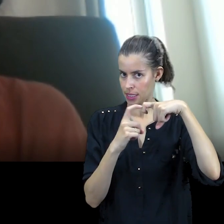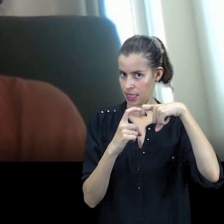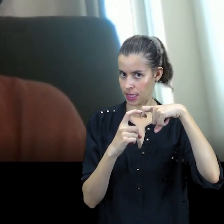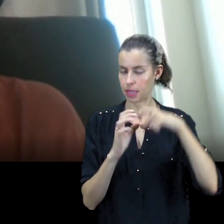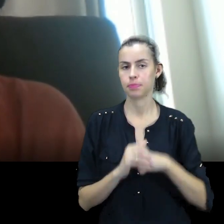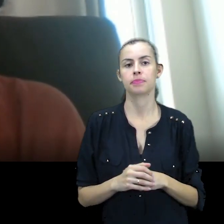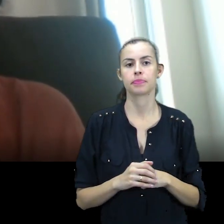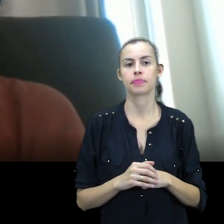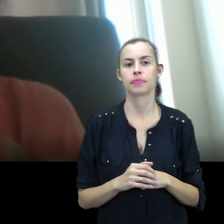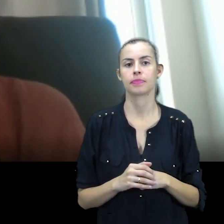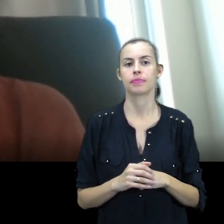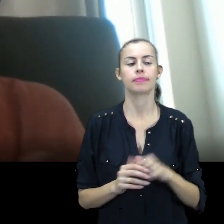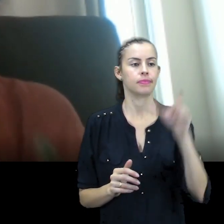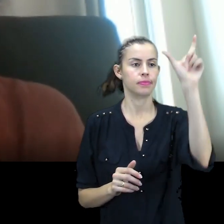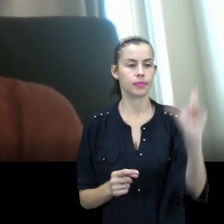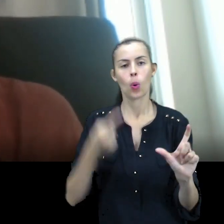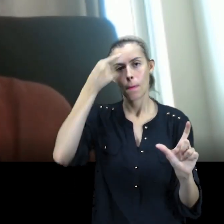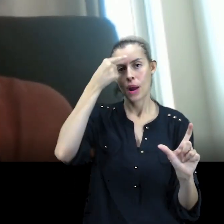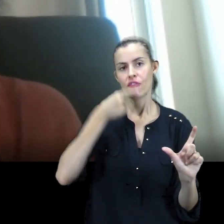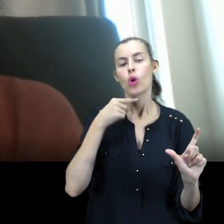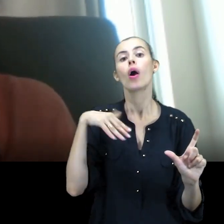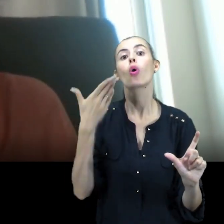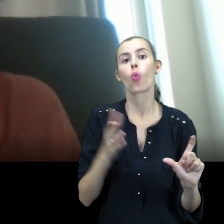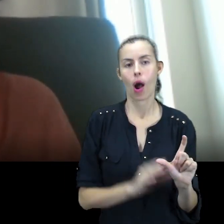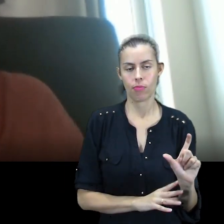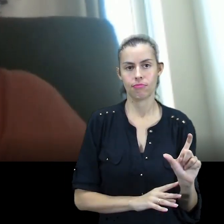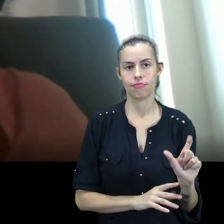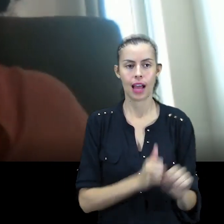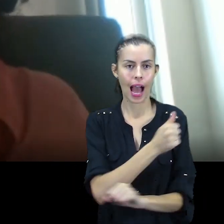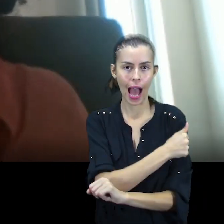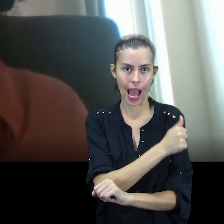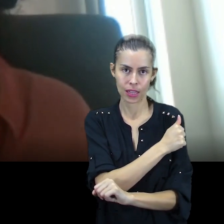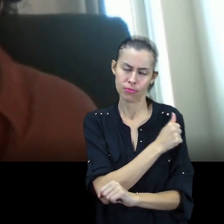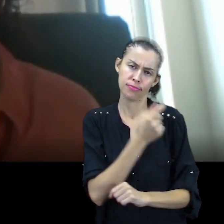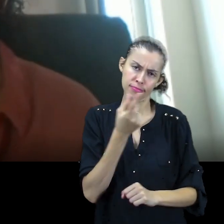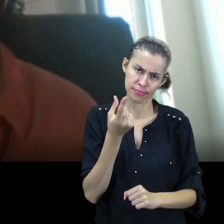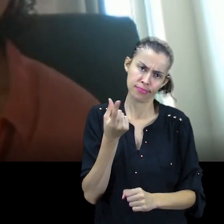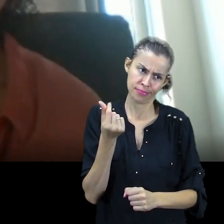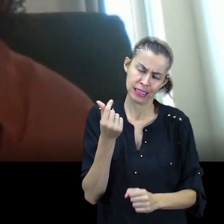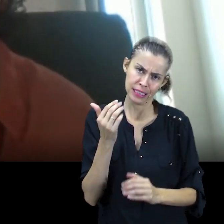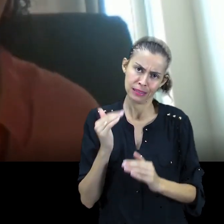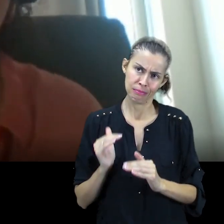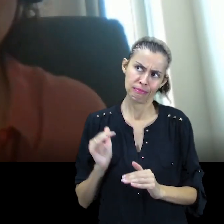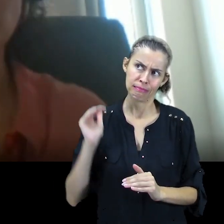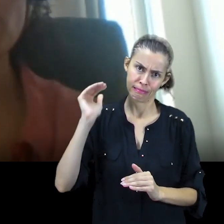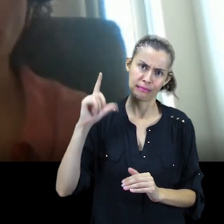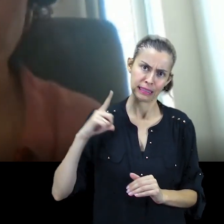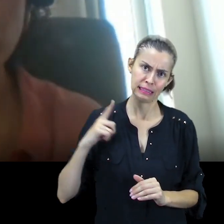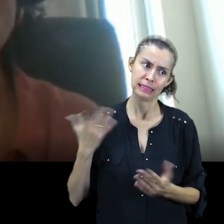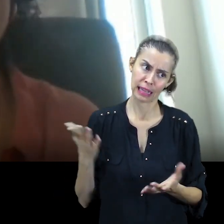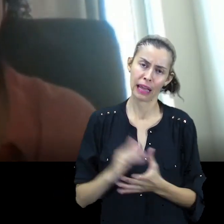de adoecimento mental pelo processo aí de estudo para passar no vestibular, né, no SISU para entrar no curso de medicina, mas são